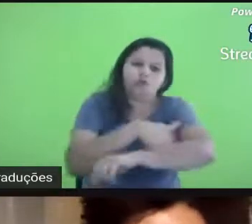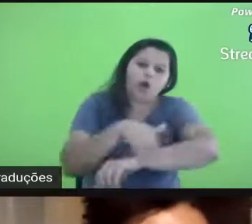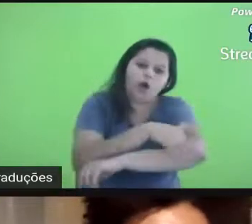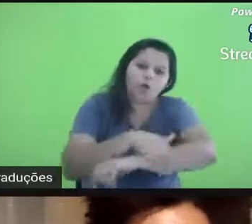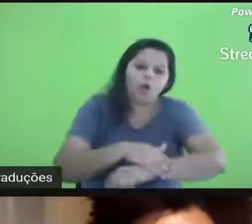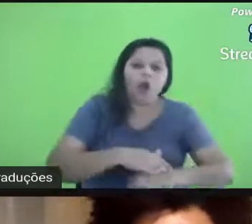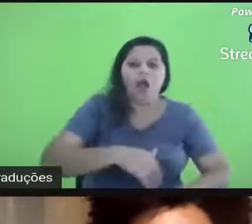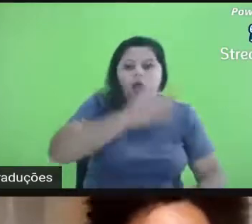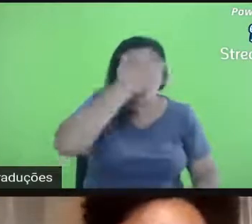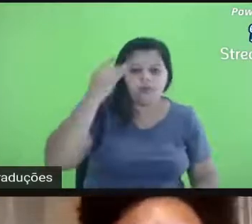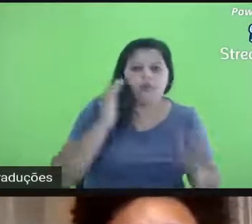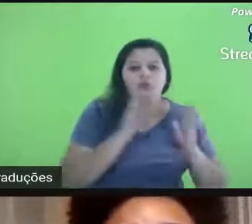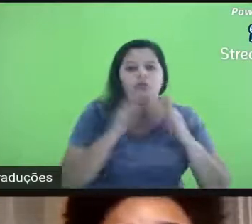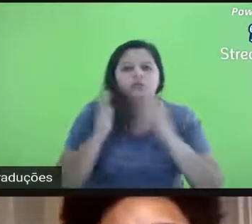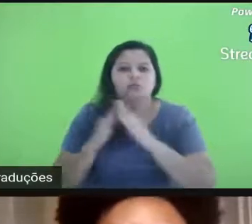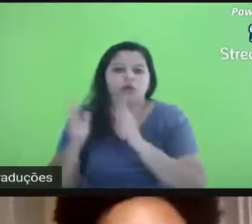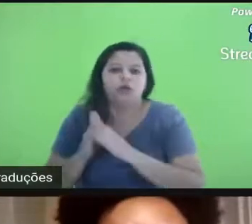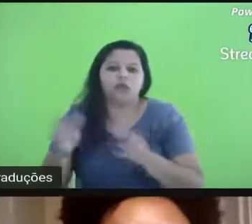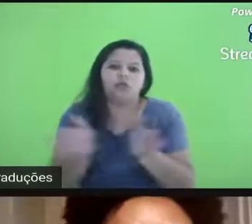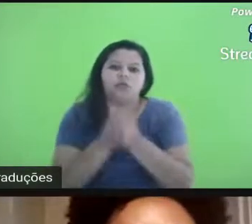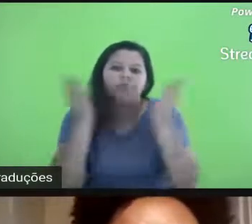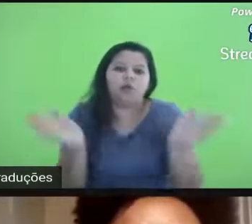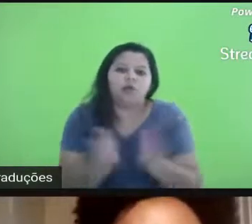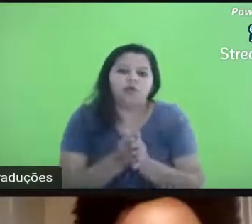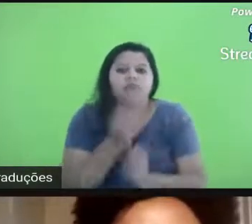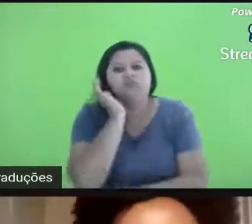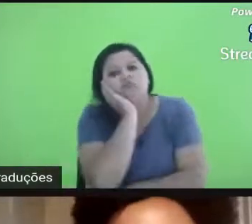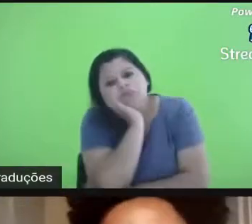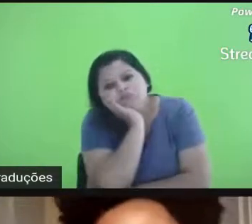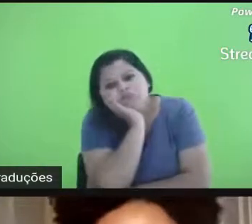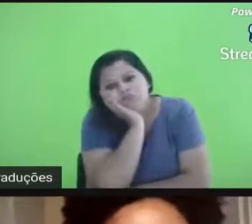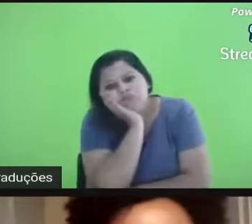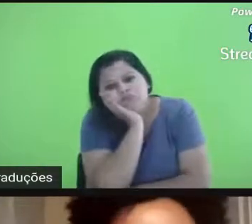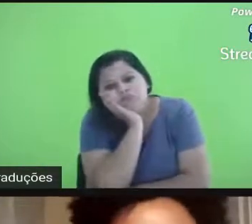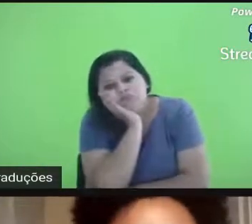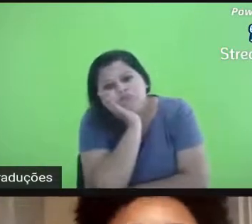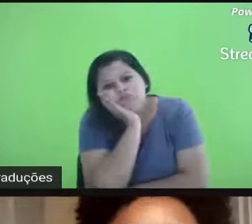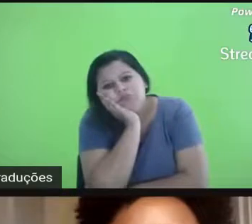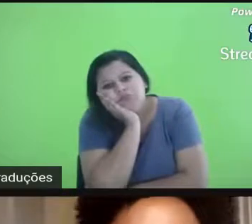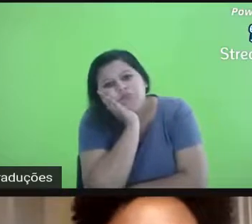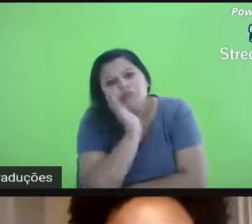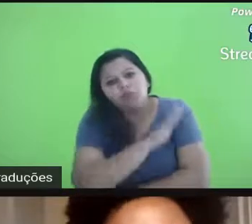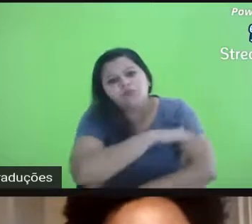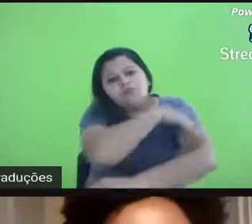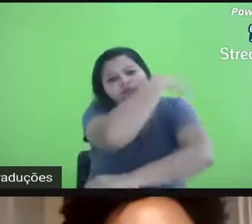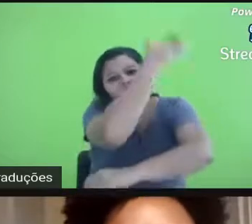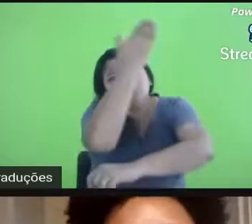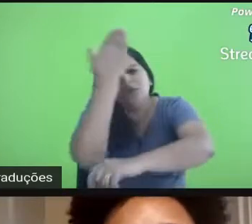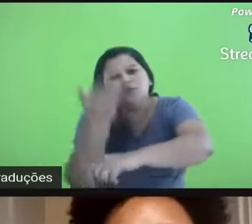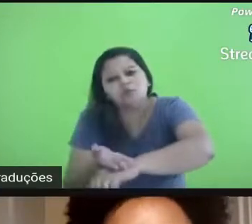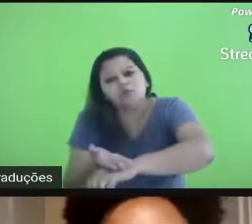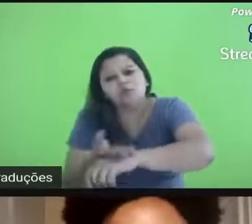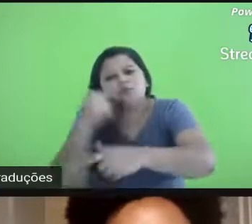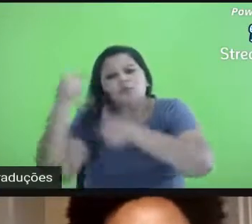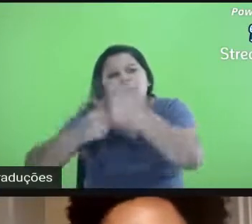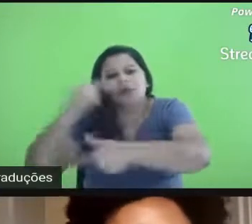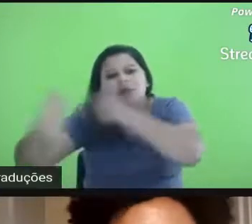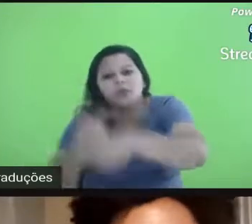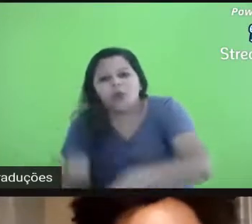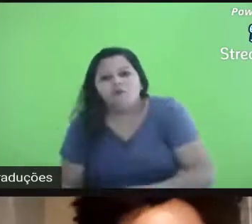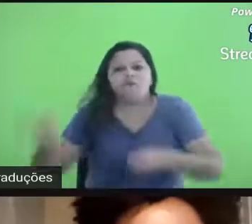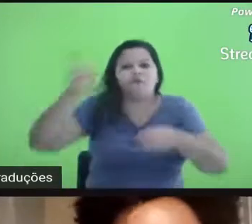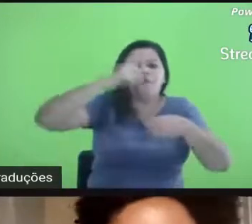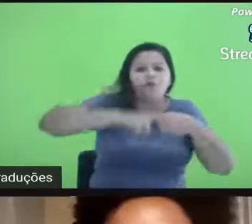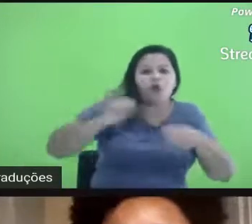casas tristes e pobres vivem no Rio o dia todo nas suas ocupações. Só voltam ao subúrbio para dormir. O